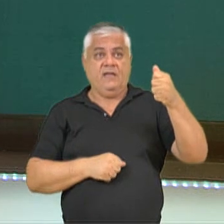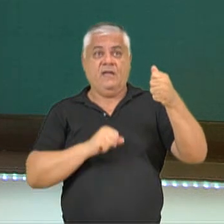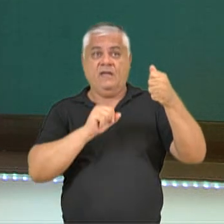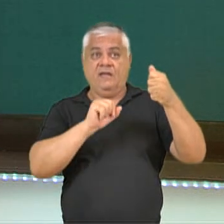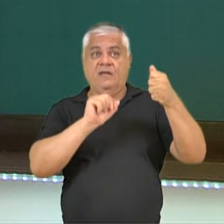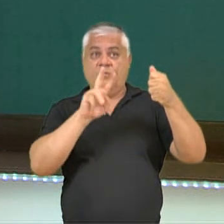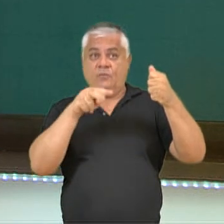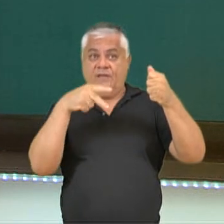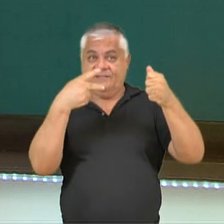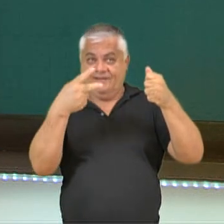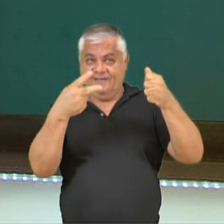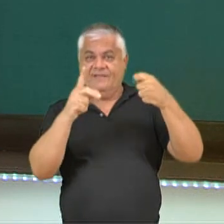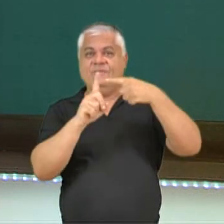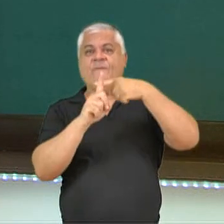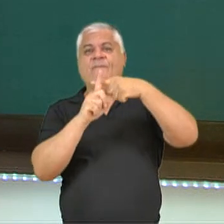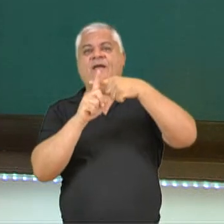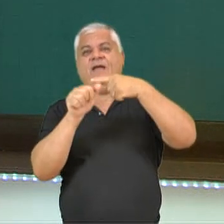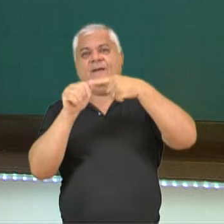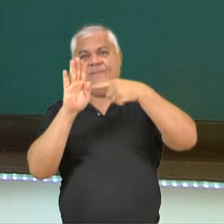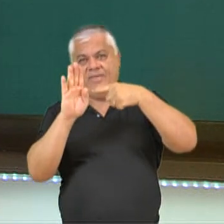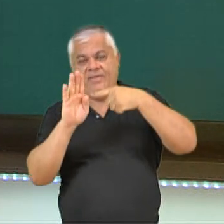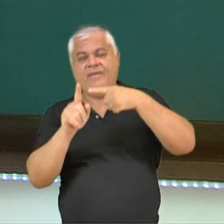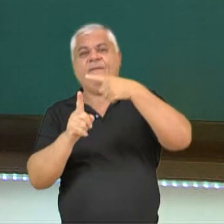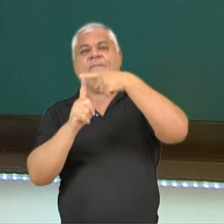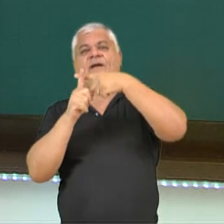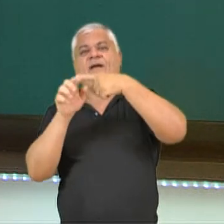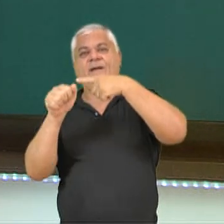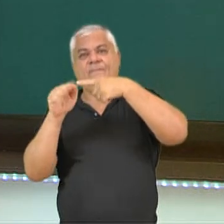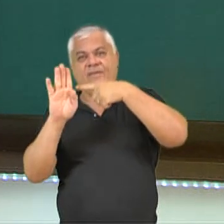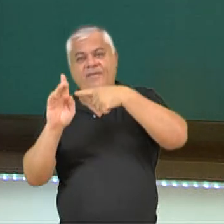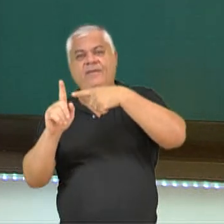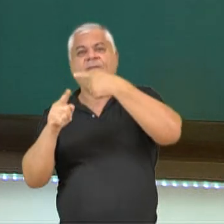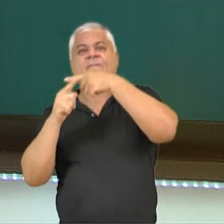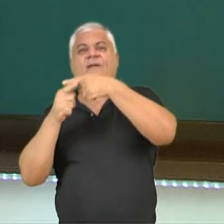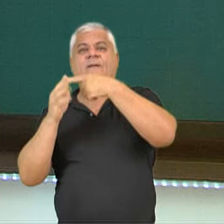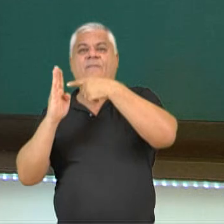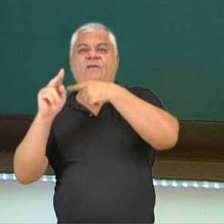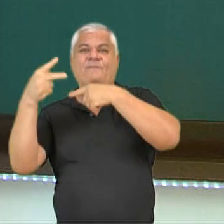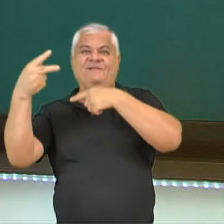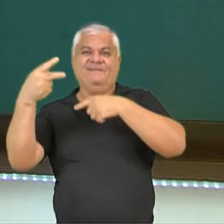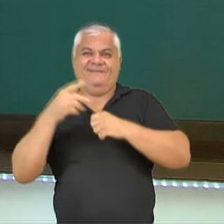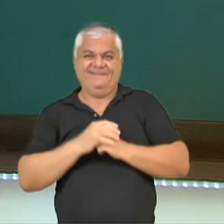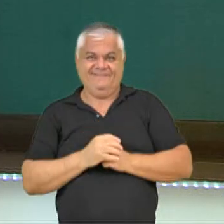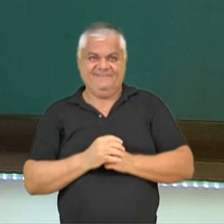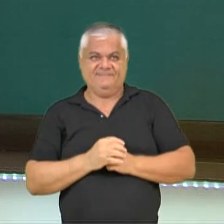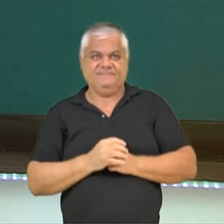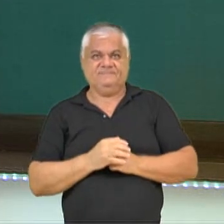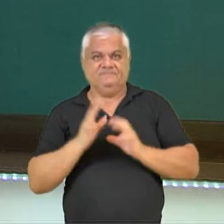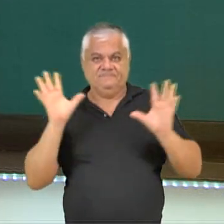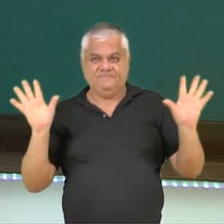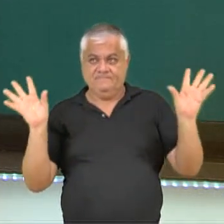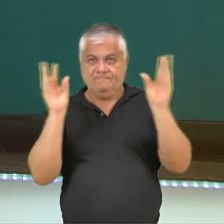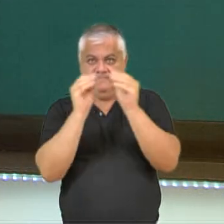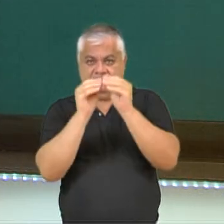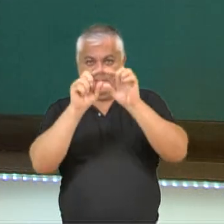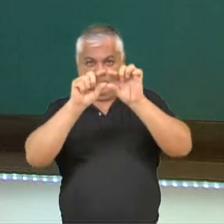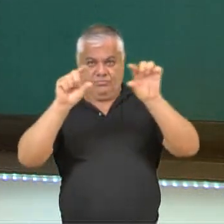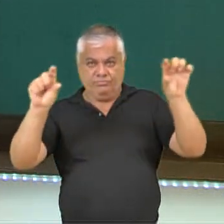quadrado mais AB mais AB mais o B ao quadrado. Ok? Juntei todo